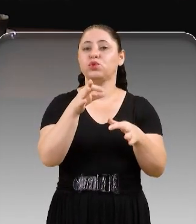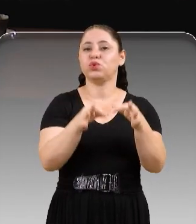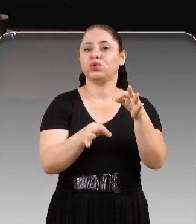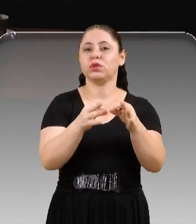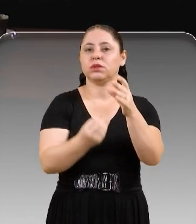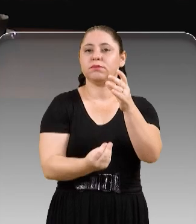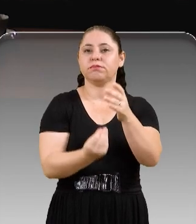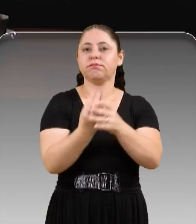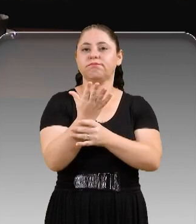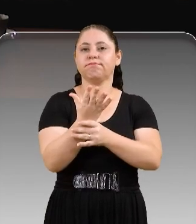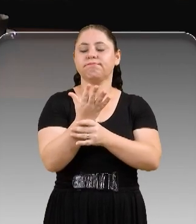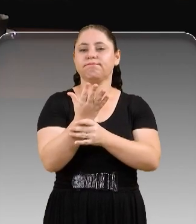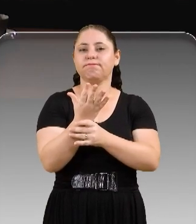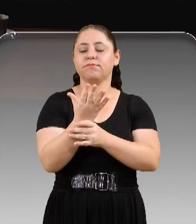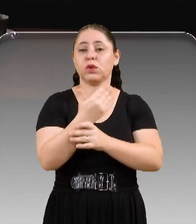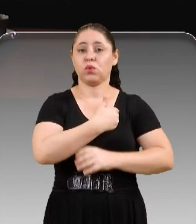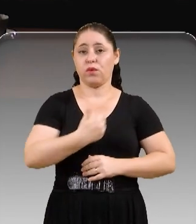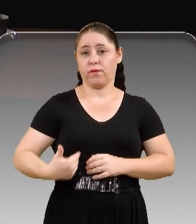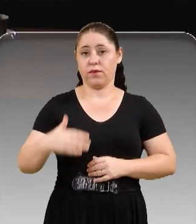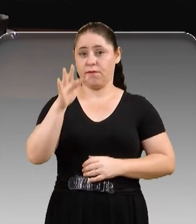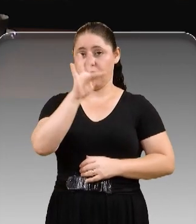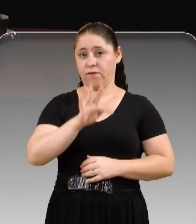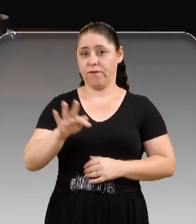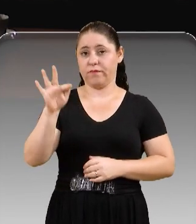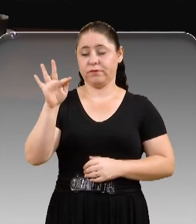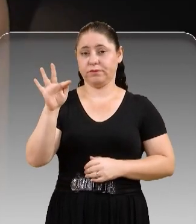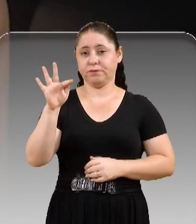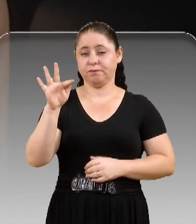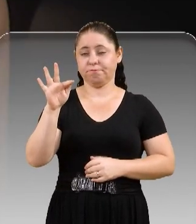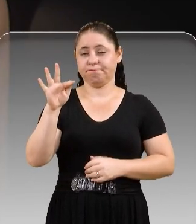Juristas criadas no governo federal.